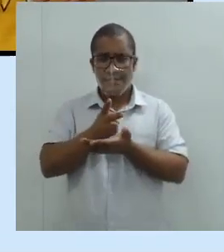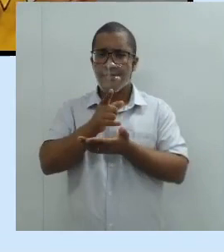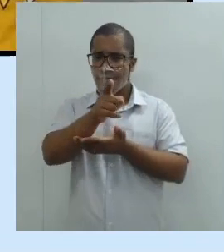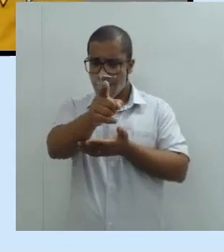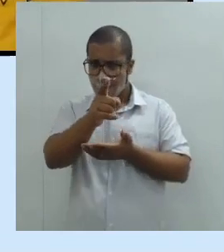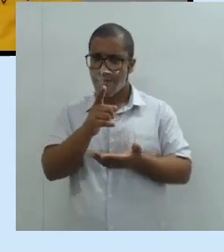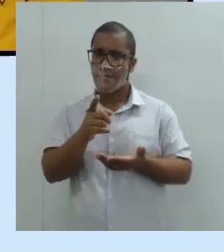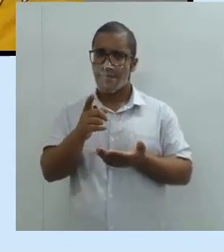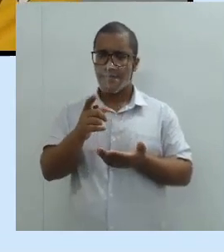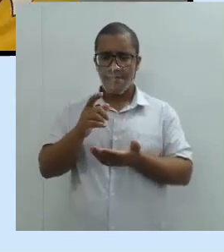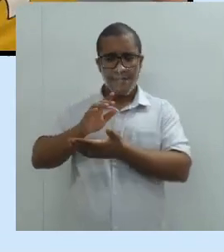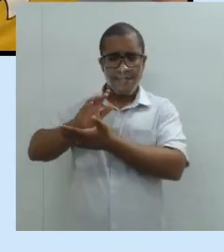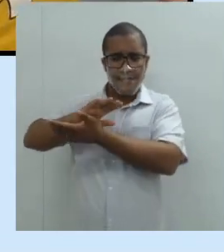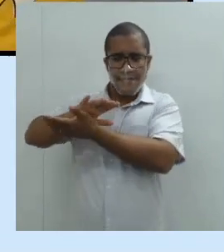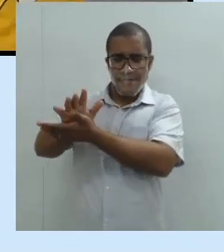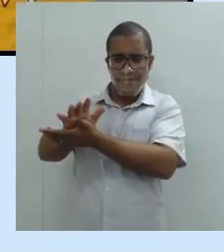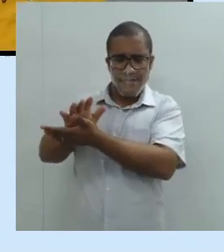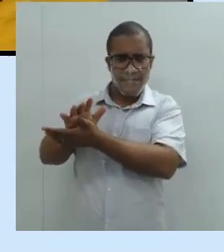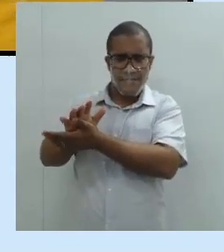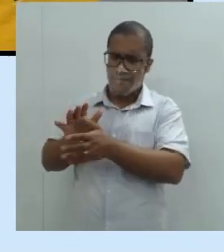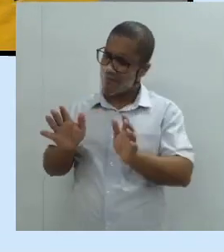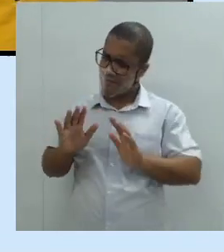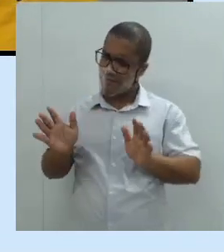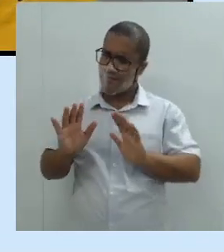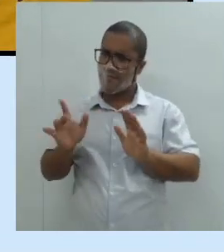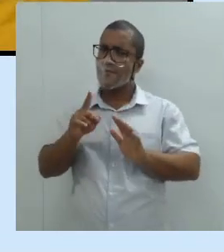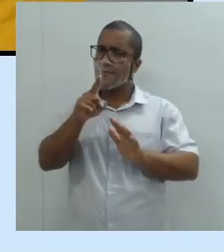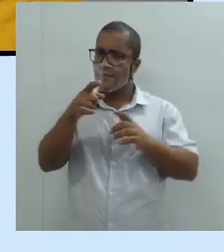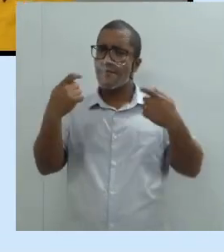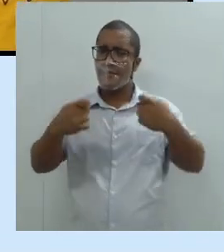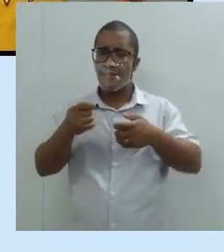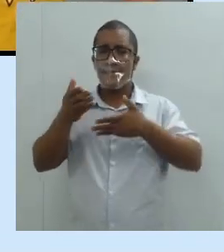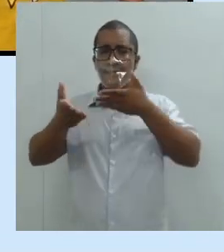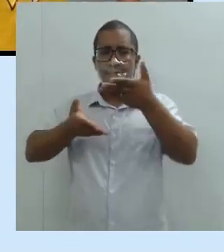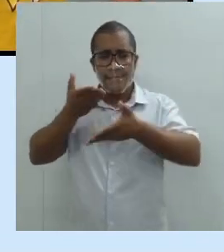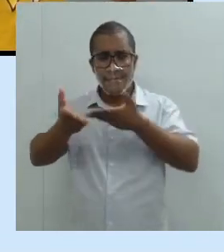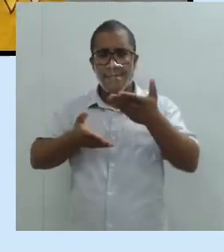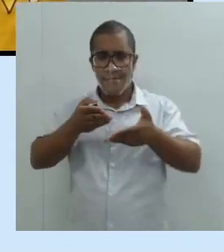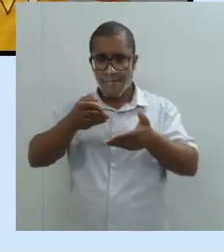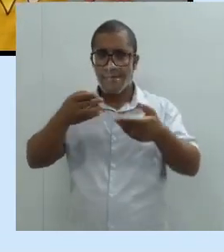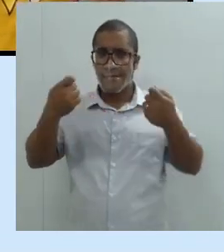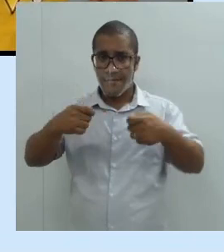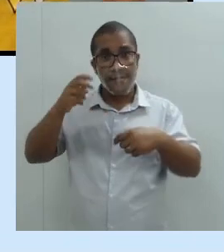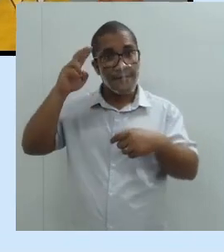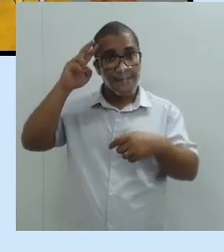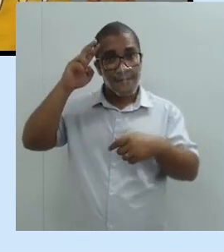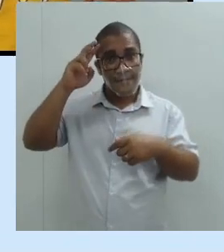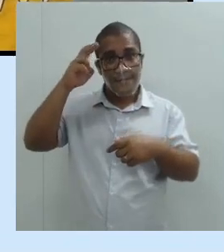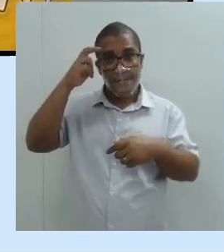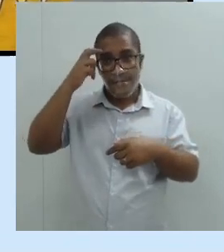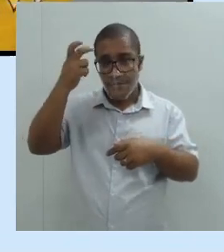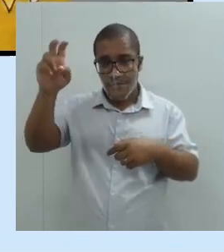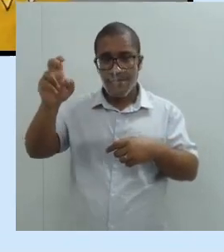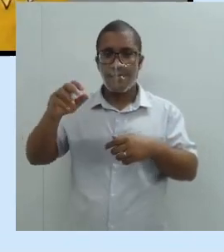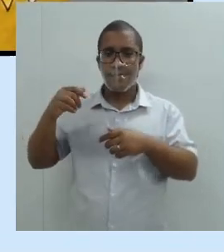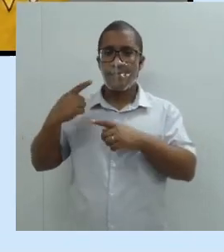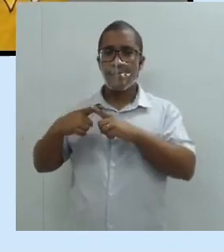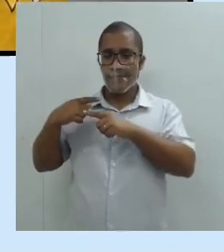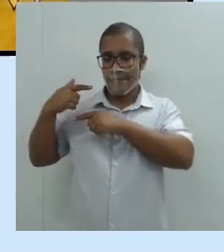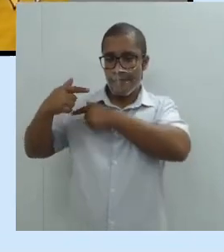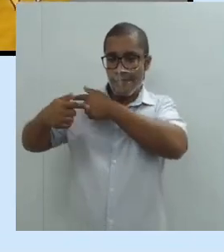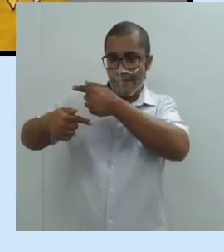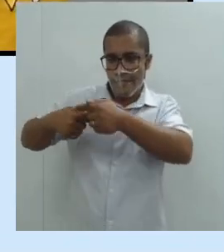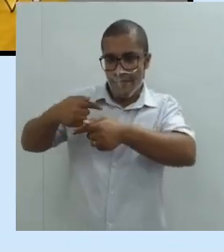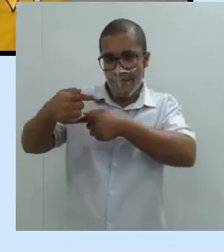tá bom? Preservar, você que está assistindo, você será um preservador dessa cultura, porque lá na frente essa geração não irá mais